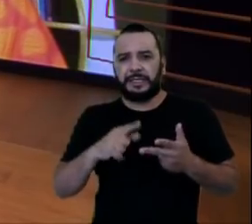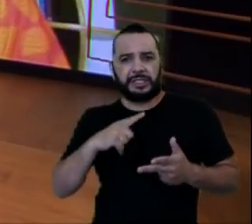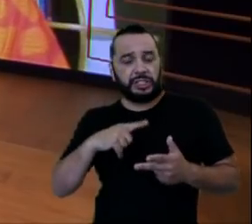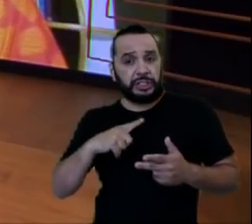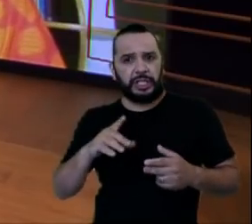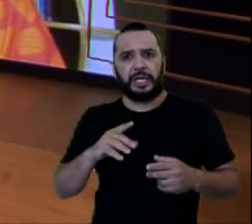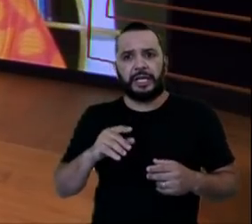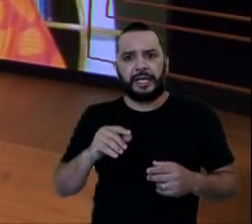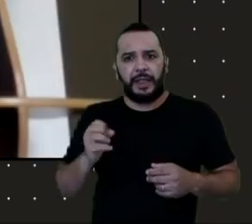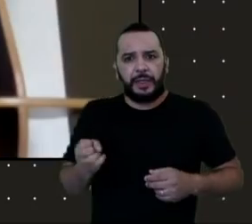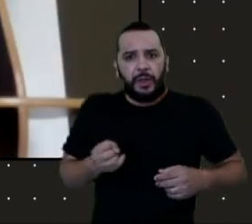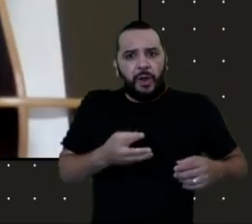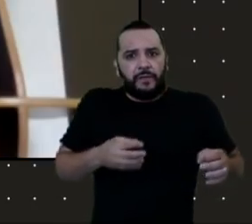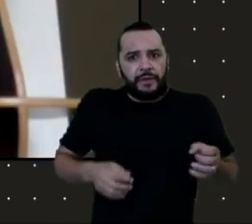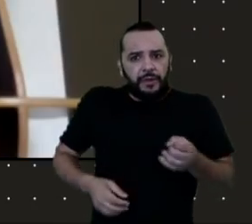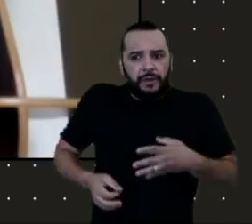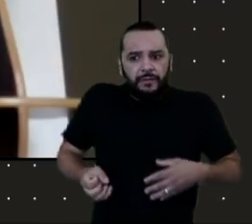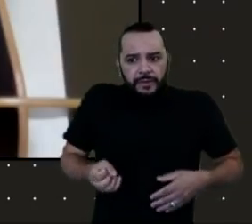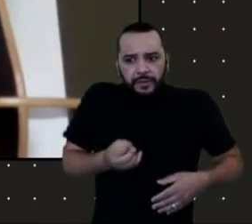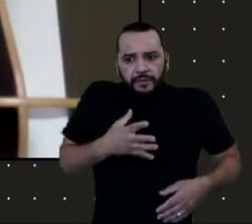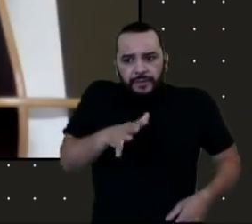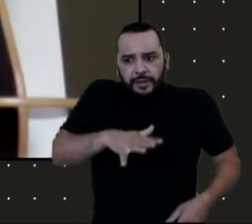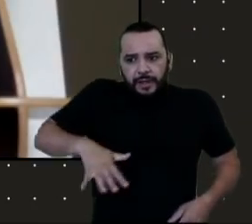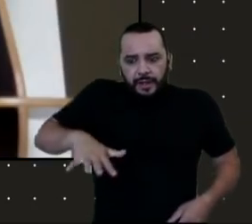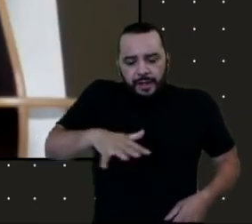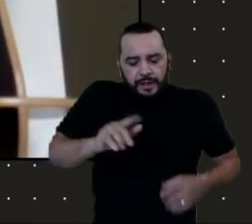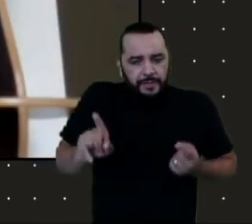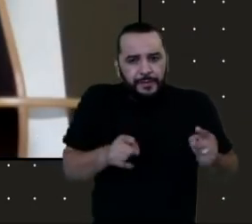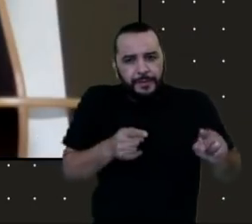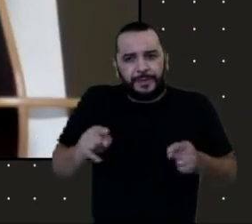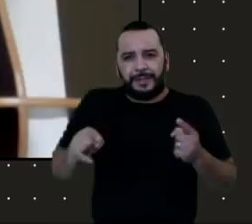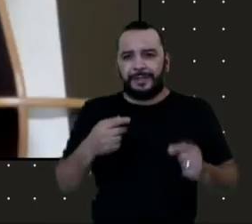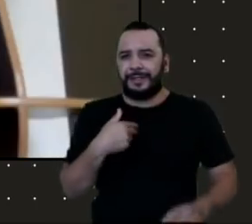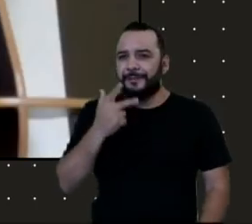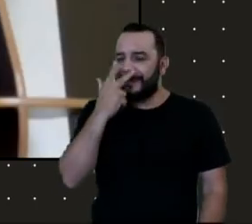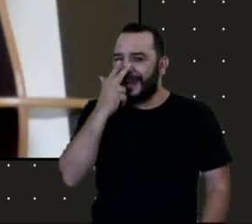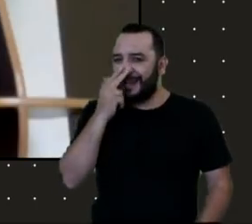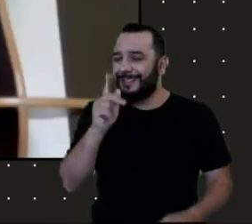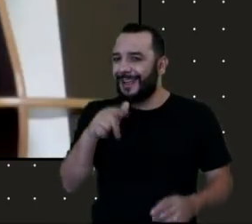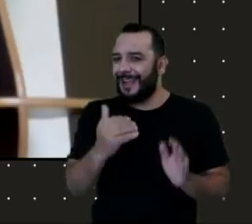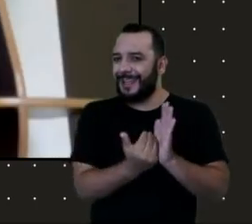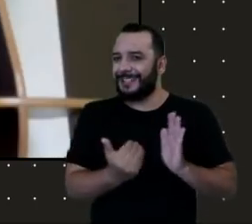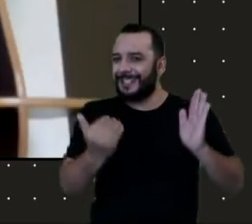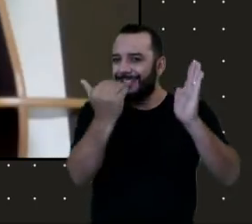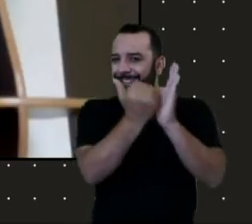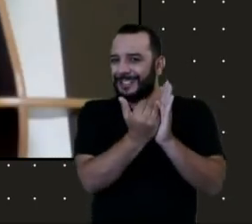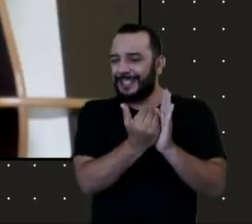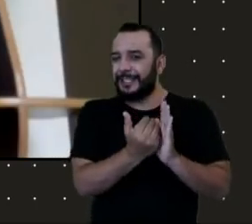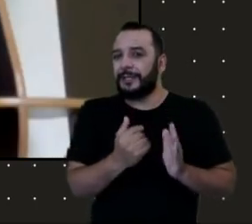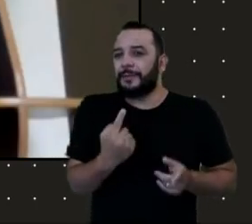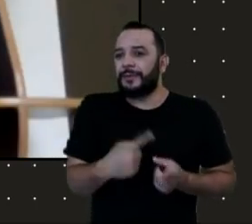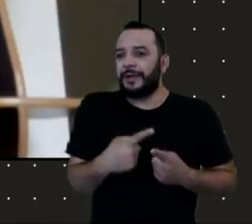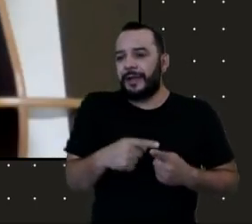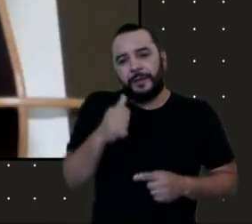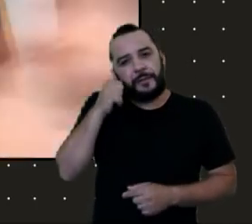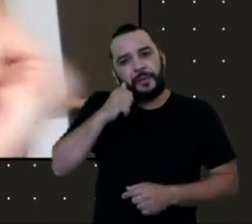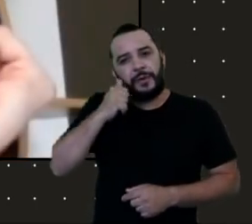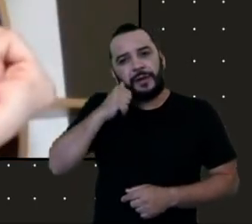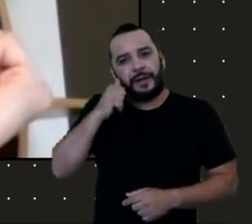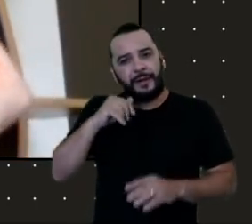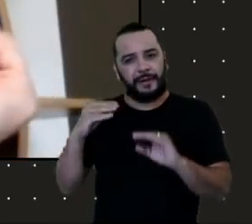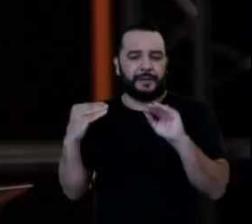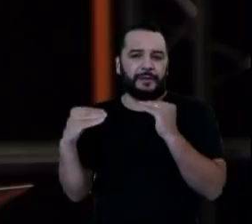comigo também, nesse trabalho musical. Então, assim, eu usava cello na música, tinha músicas que eu fazia